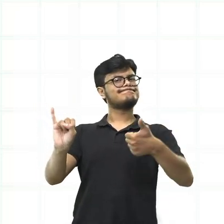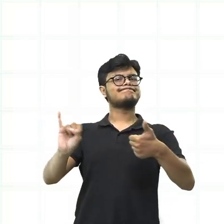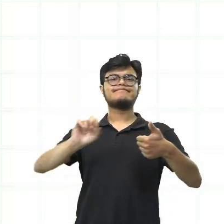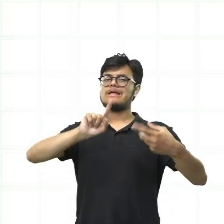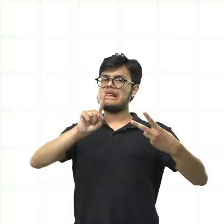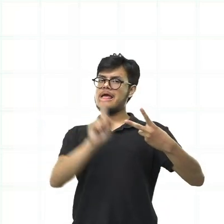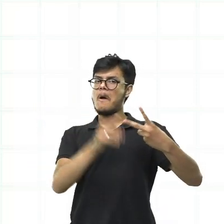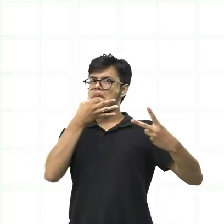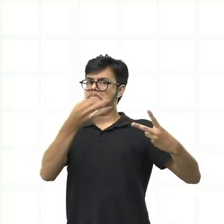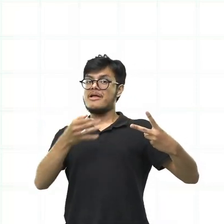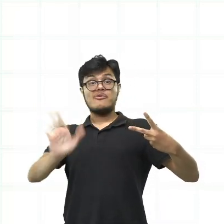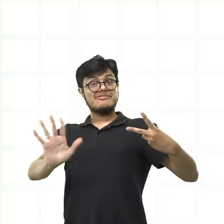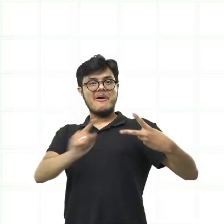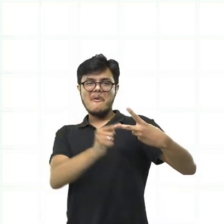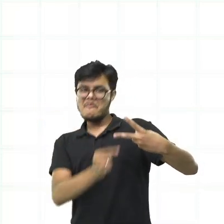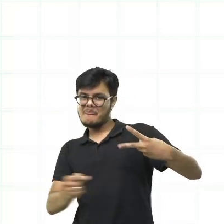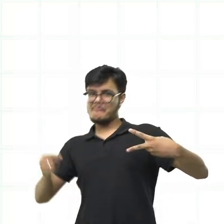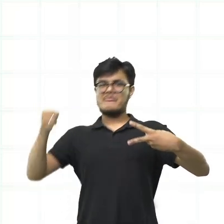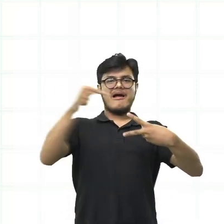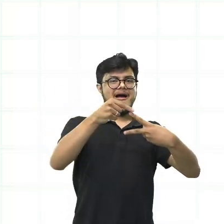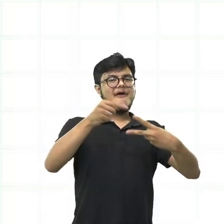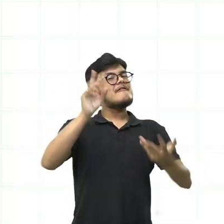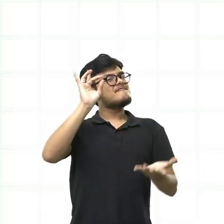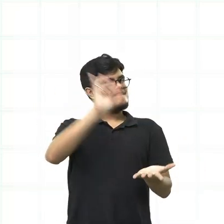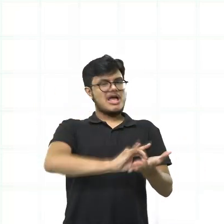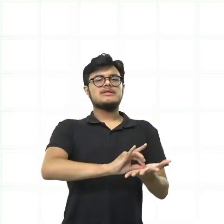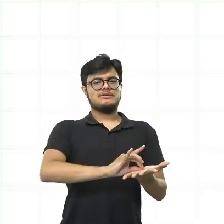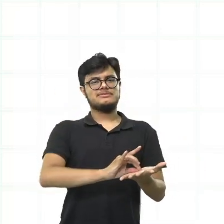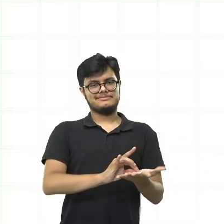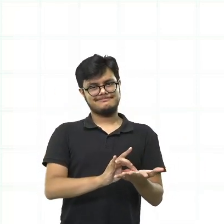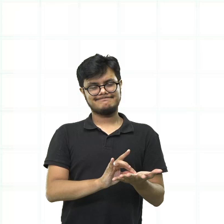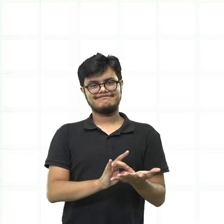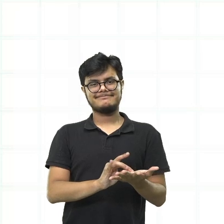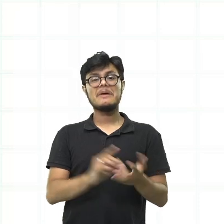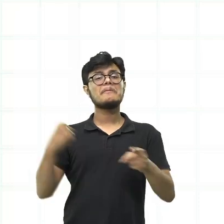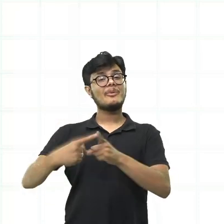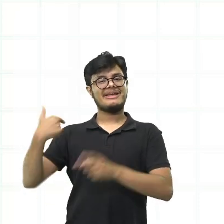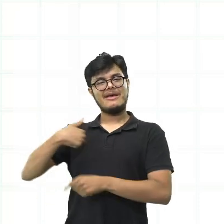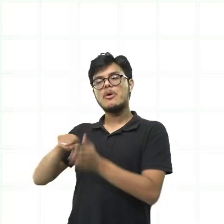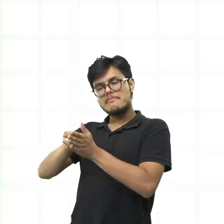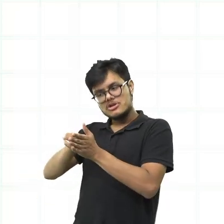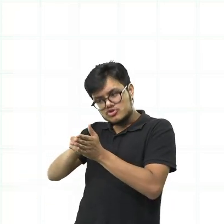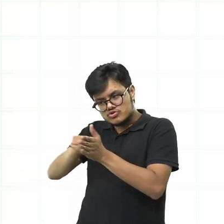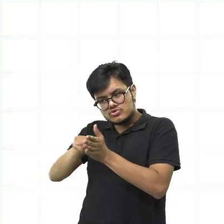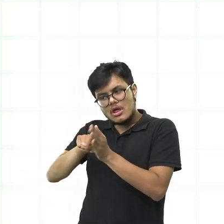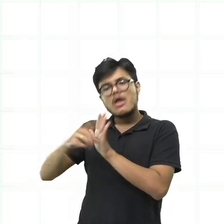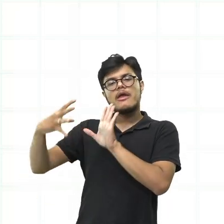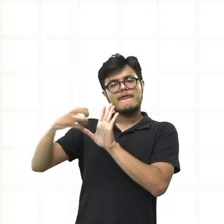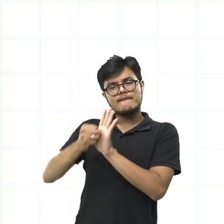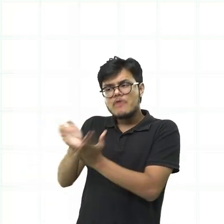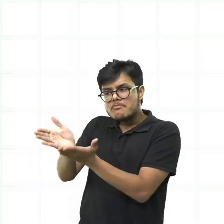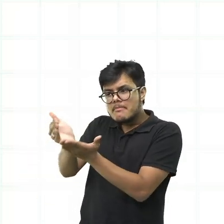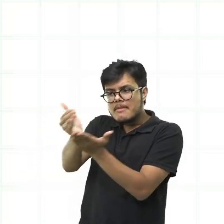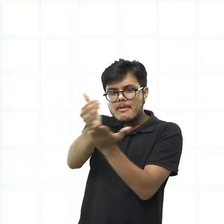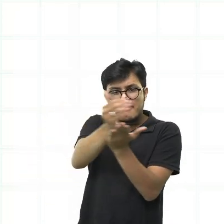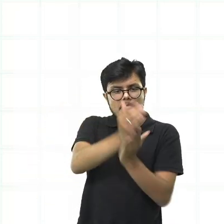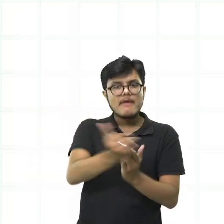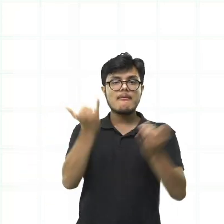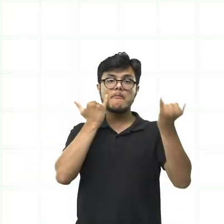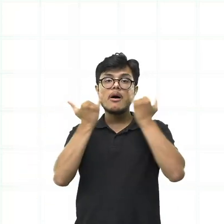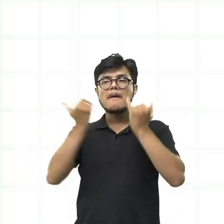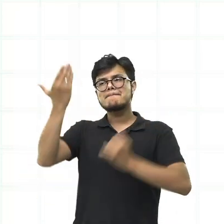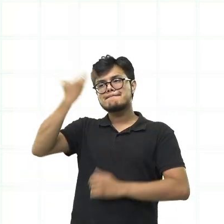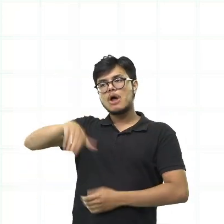mais uma opinião. Eu teria, então, um fato, porque eu fiz uma pesquisa, eu tenho registros, né, que indicam